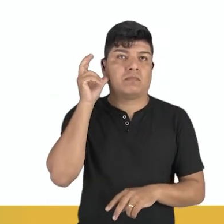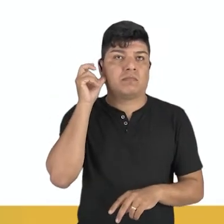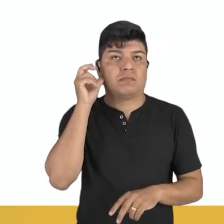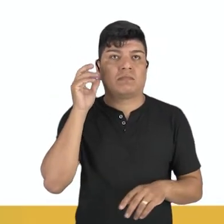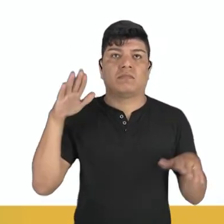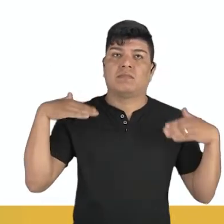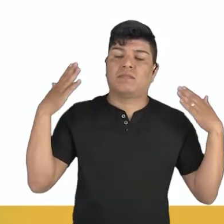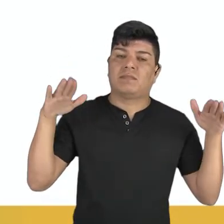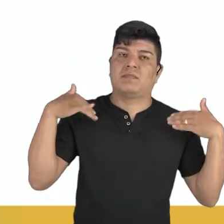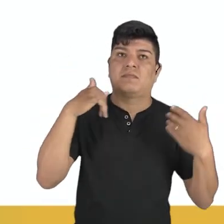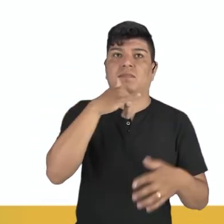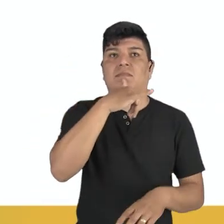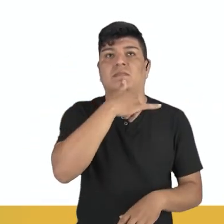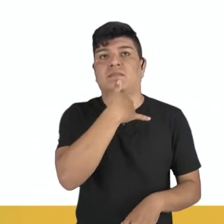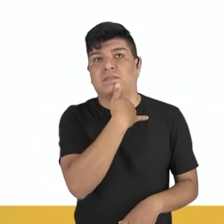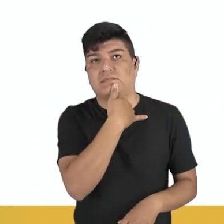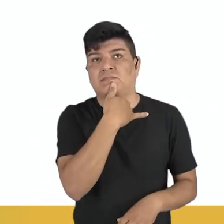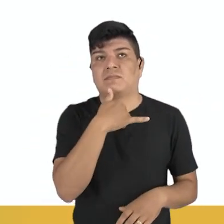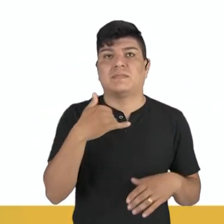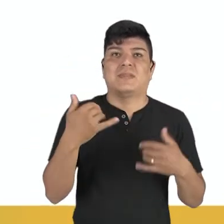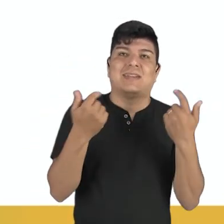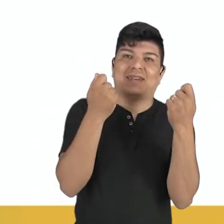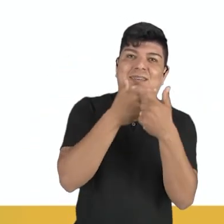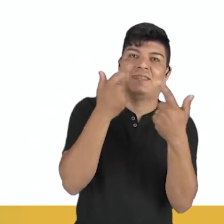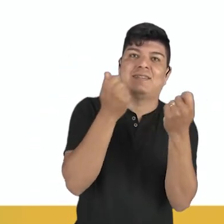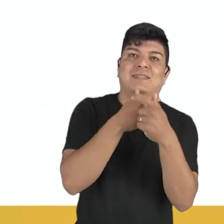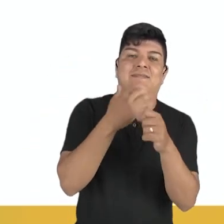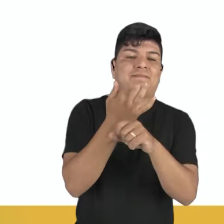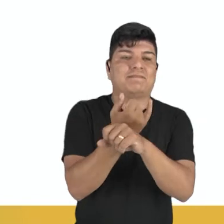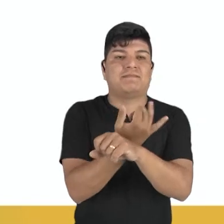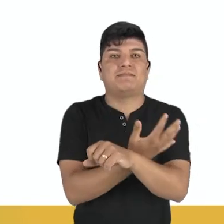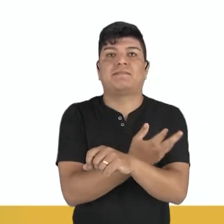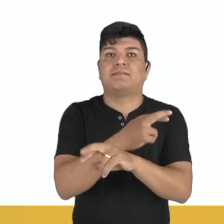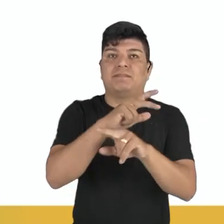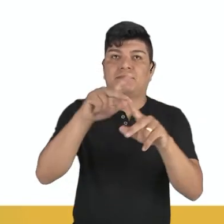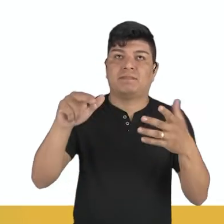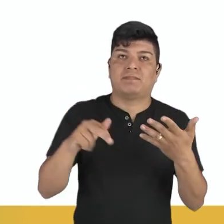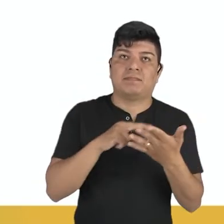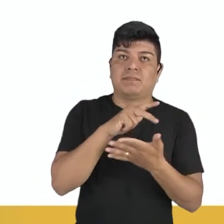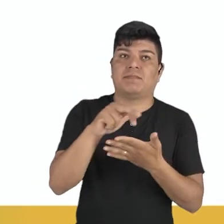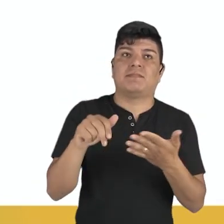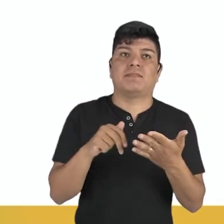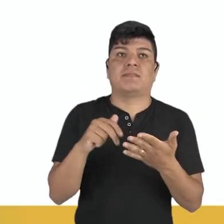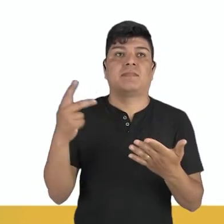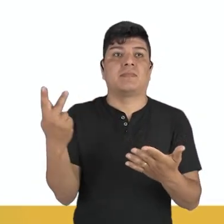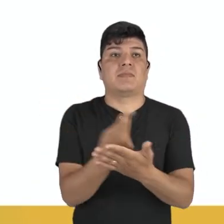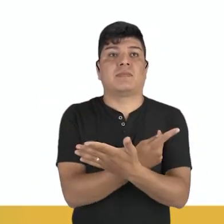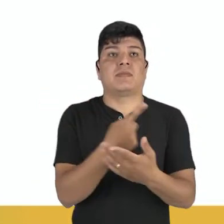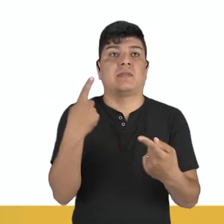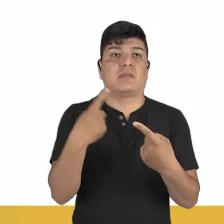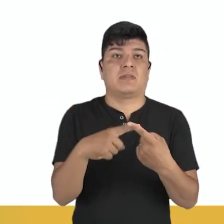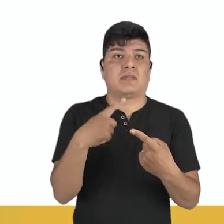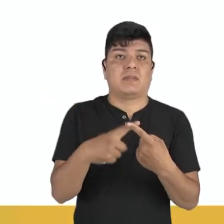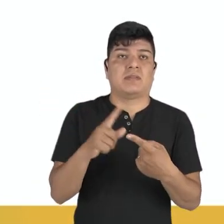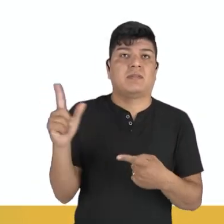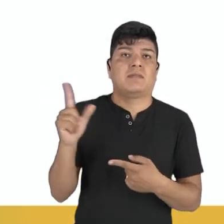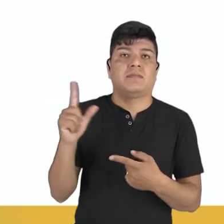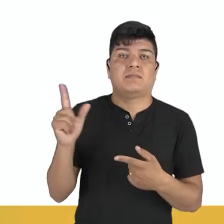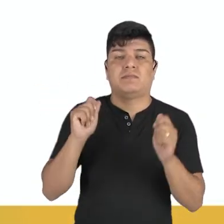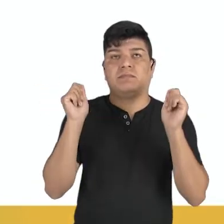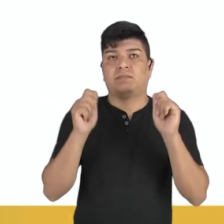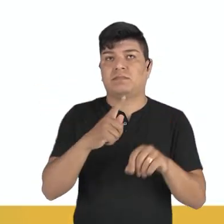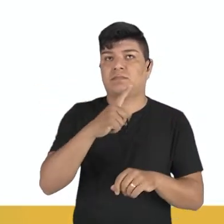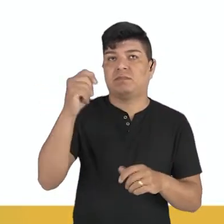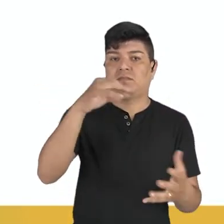leitores ouvintes alegria tristeza diversão emoção e etc isso acontece porque a literatura nos